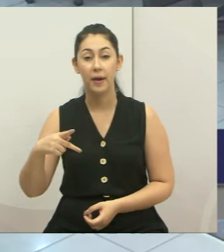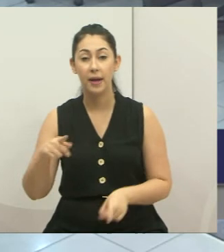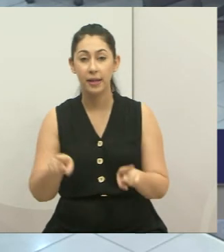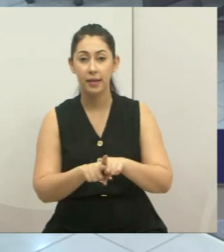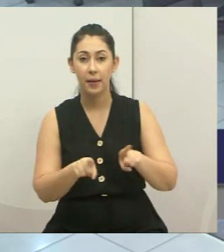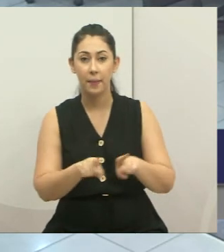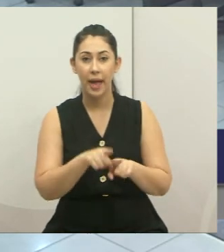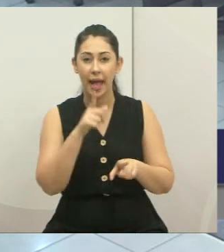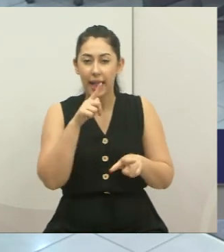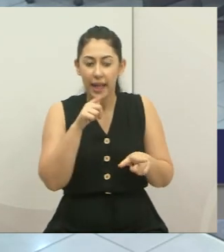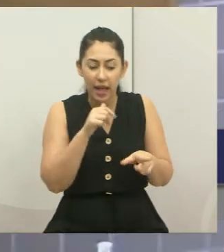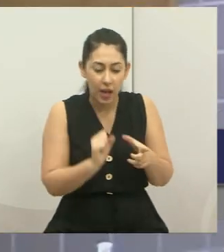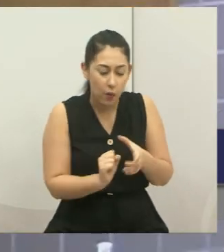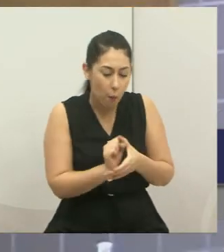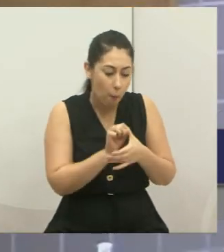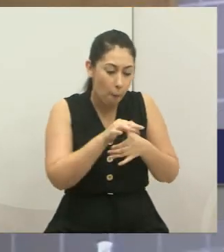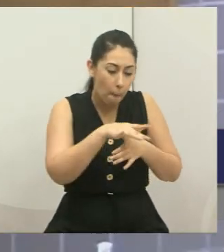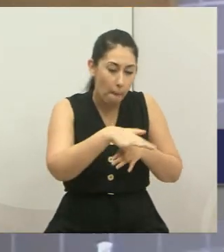verdes?